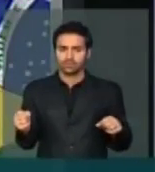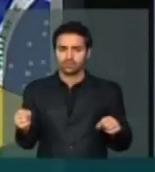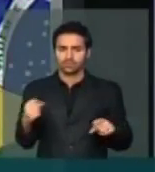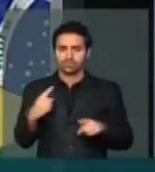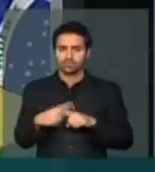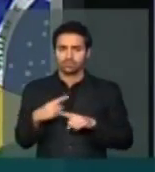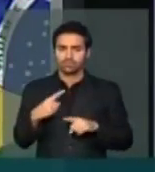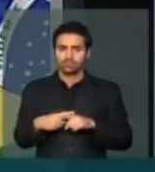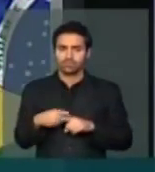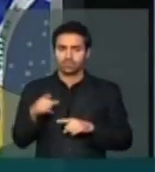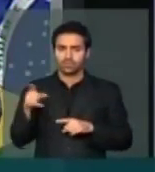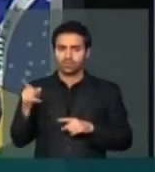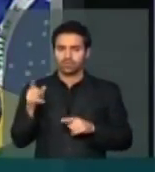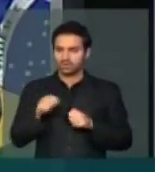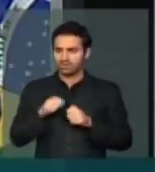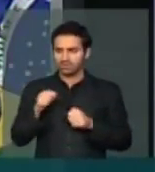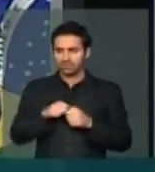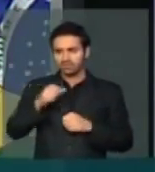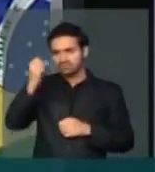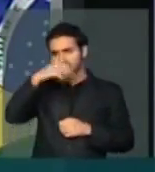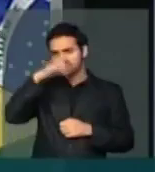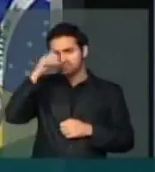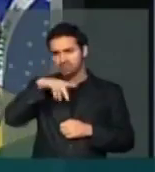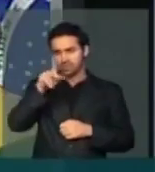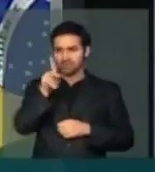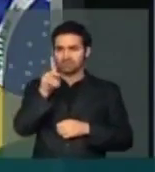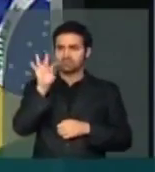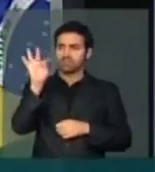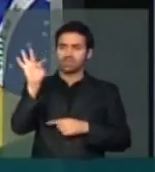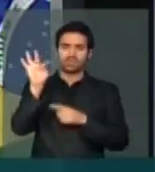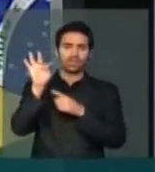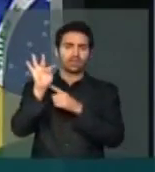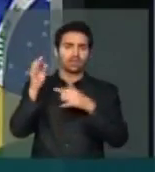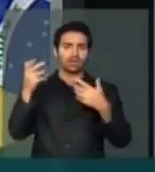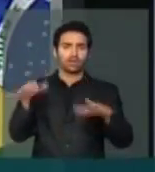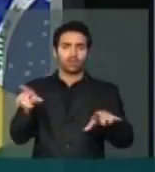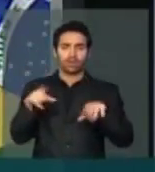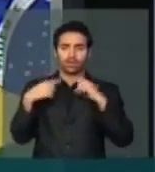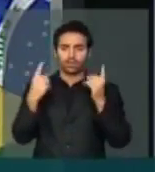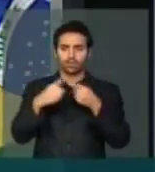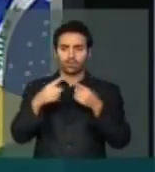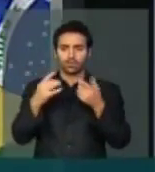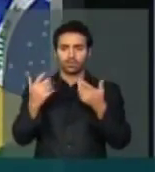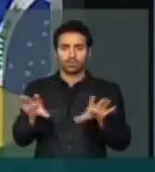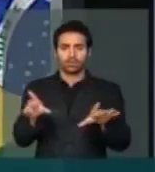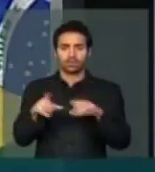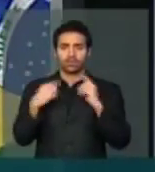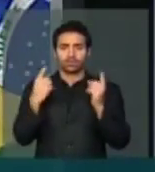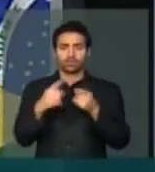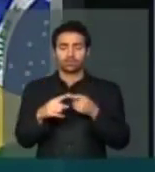usado de maneira ilegal por aqueles que não querem que o povo brasileiro